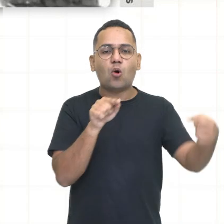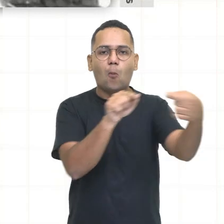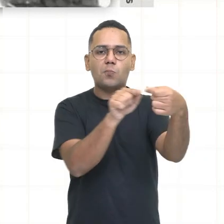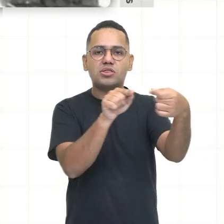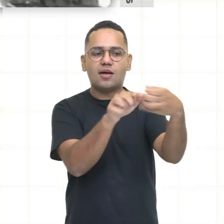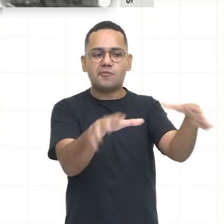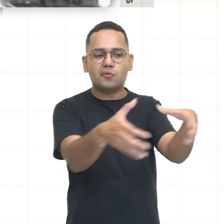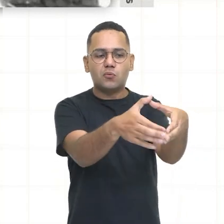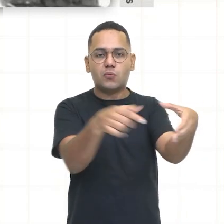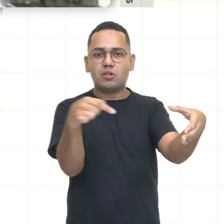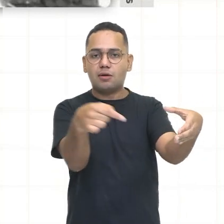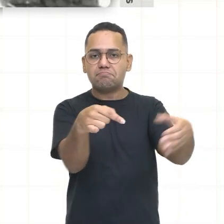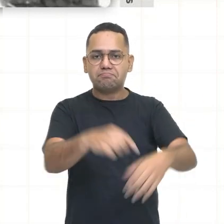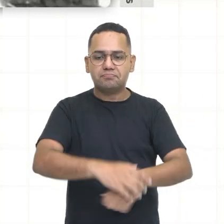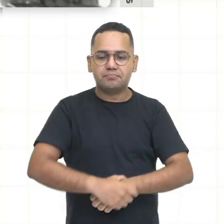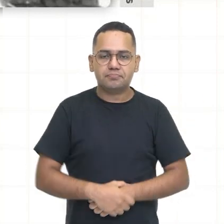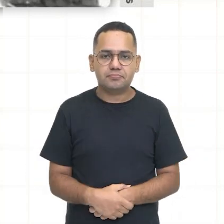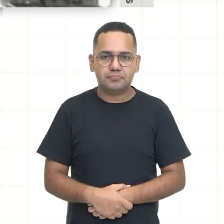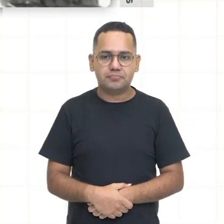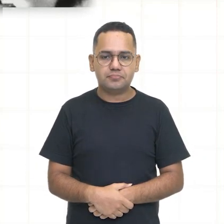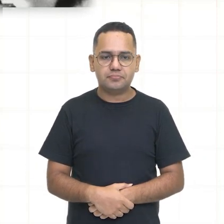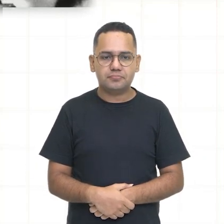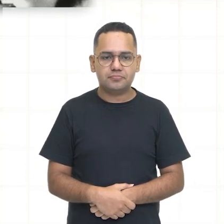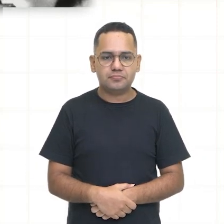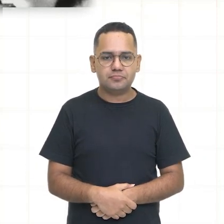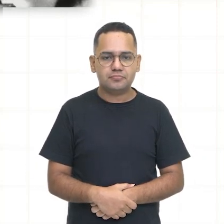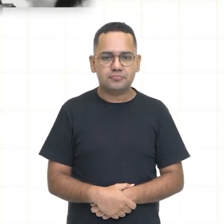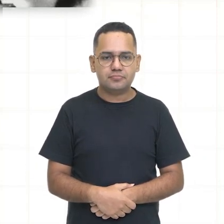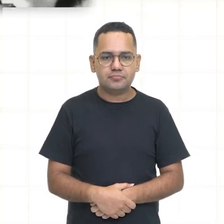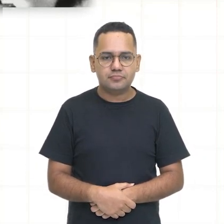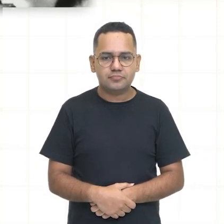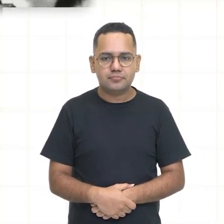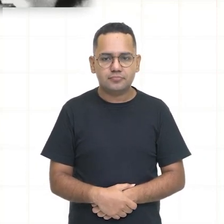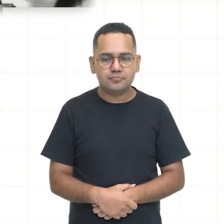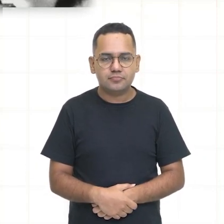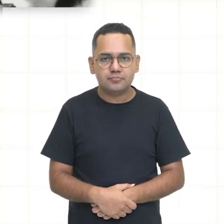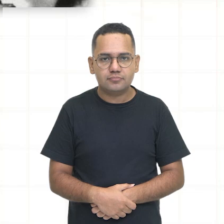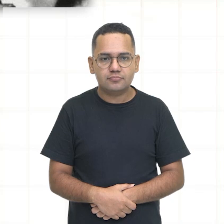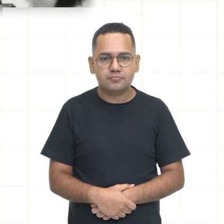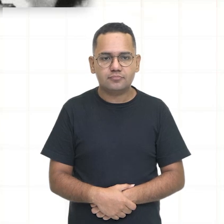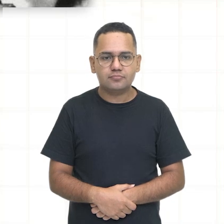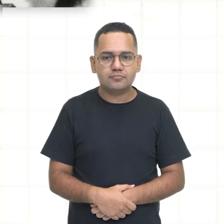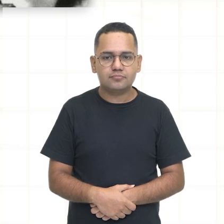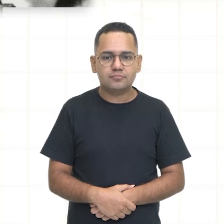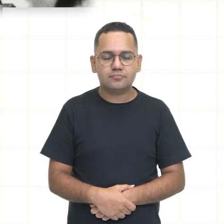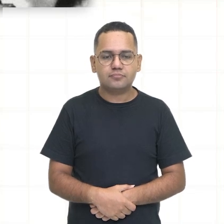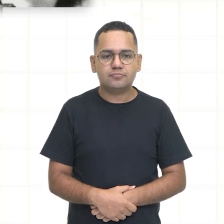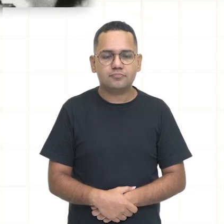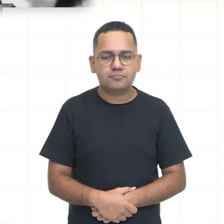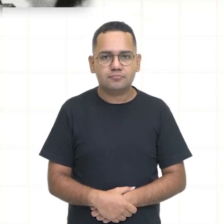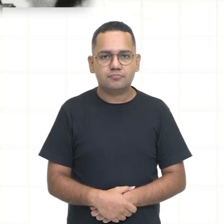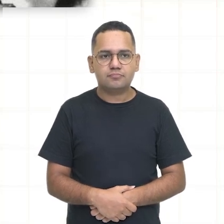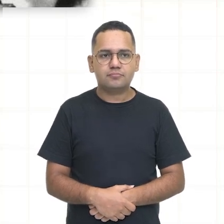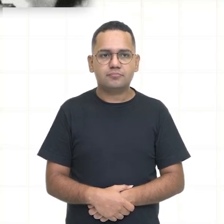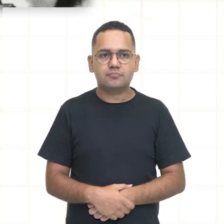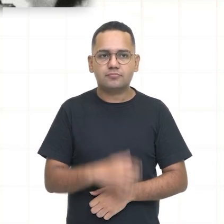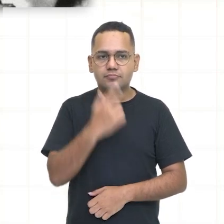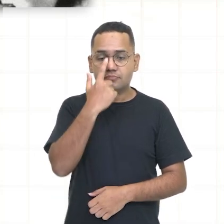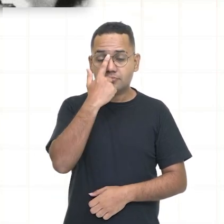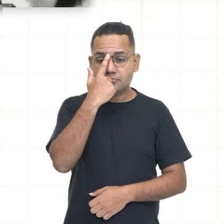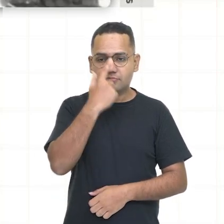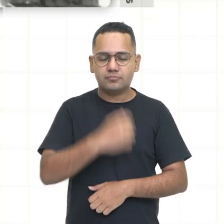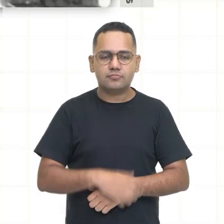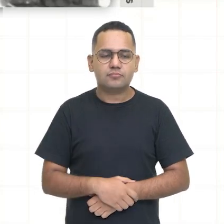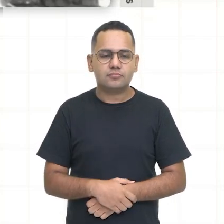os integralistas. Portanto, quando a gente fala de... voltando, por favor. Quando a gente fala